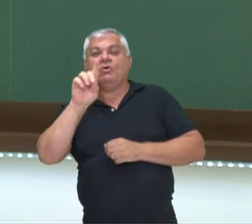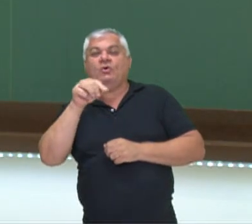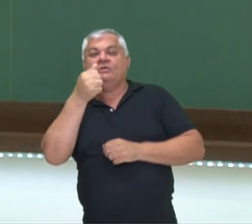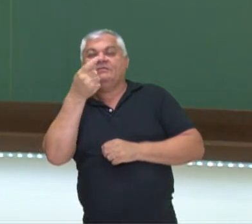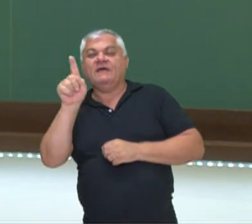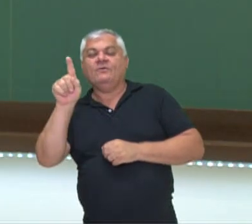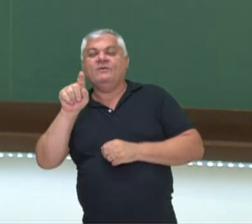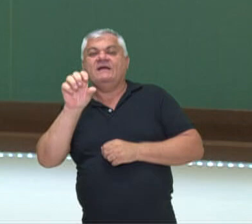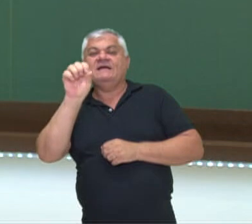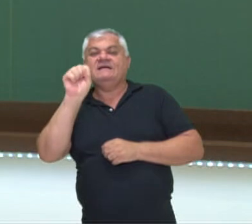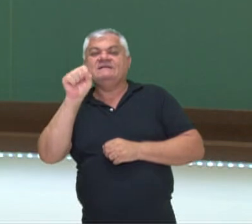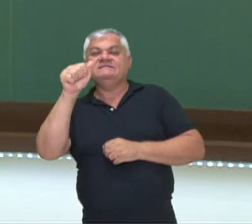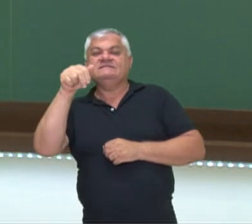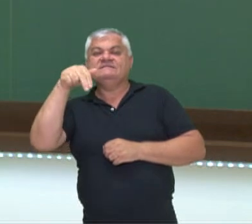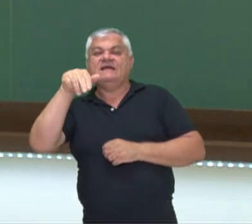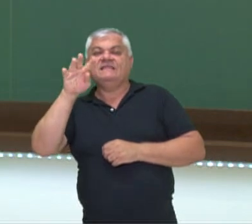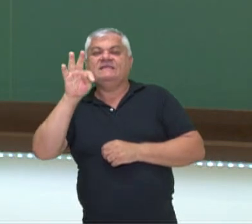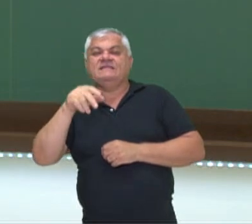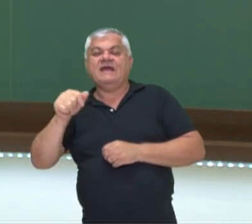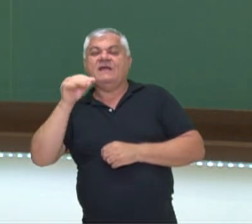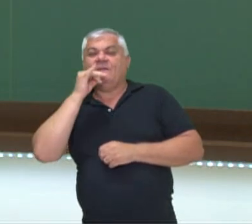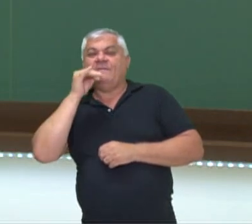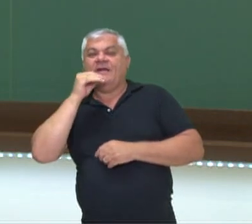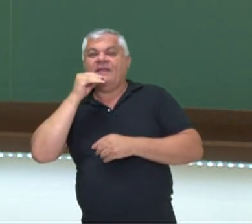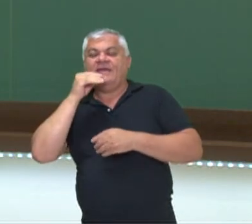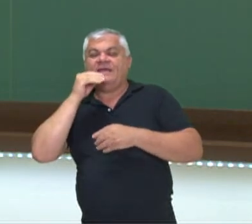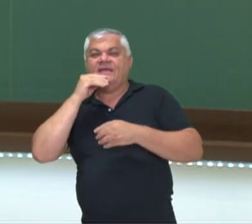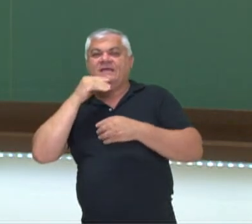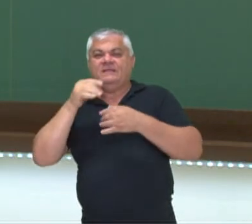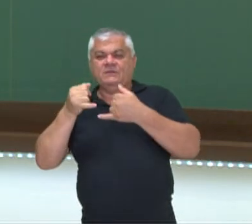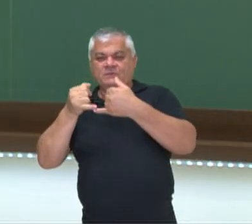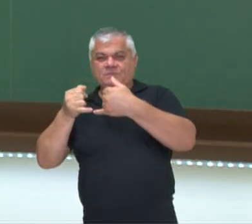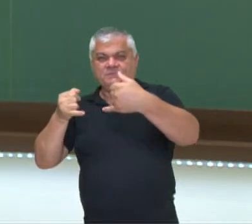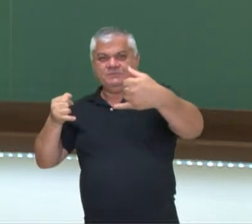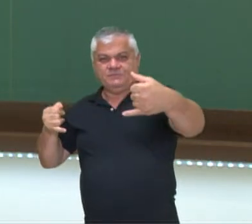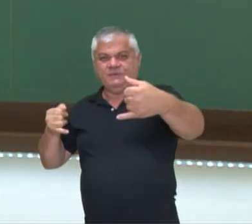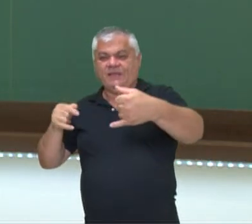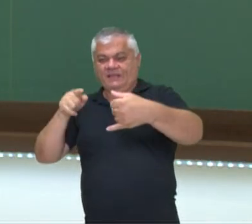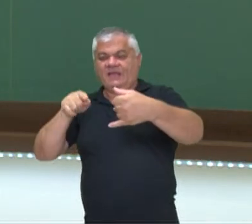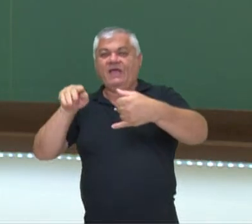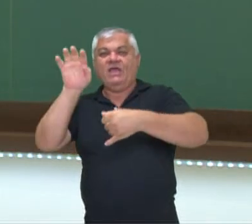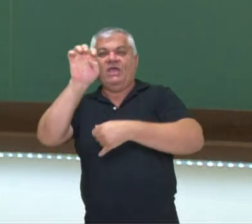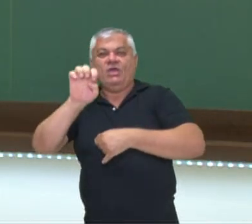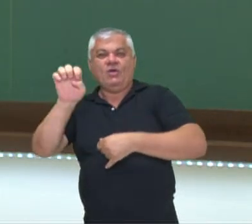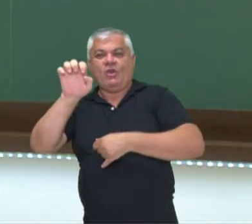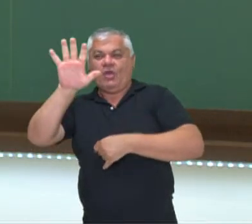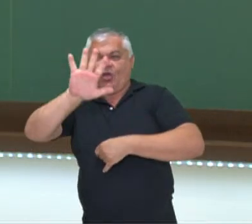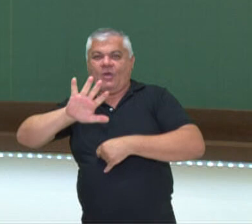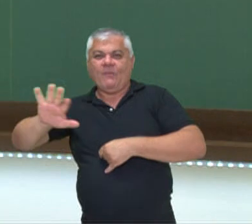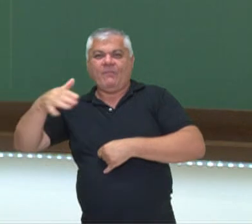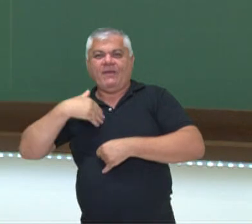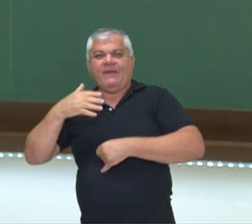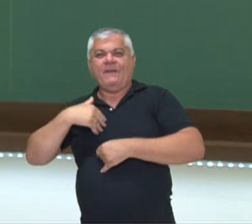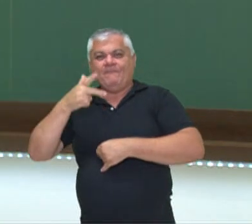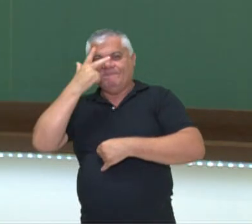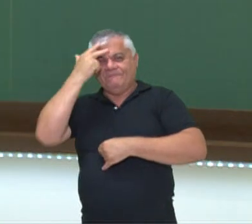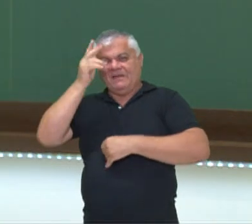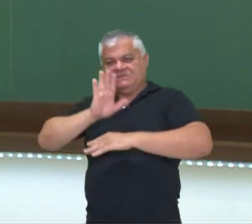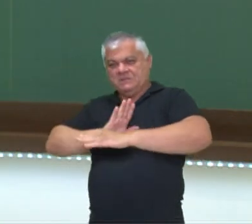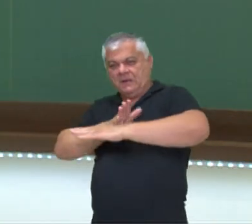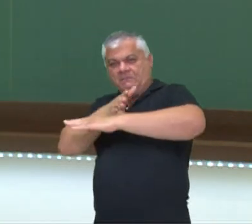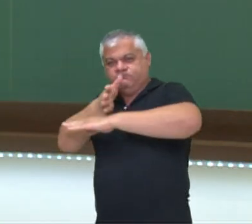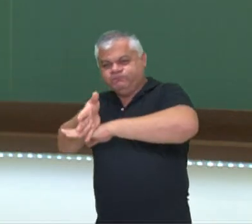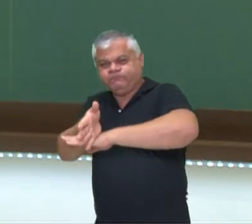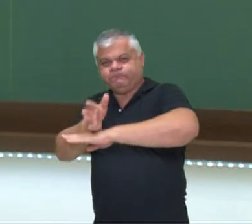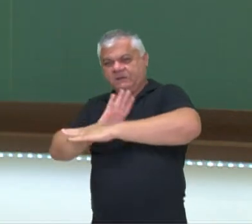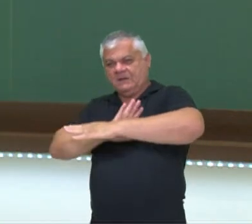espécie de cordão de isolamento formado por países da Europa chamada Oriental para impedir que os países da Europa